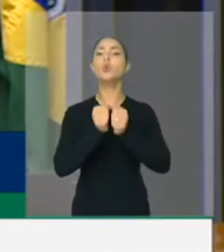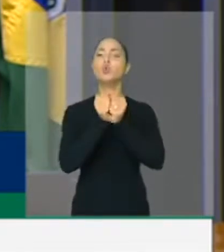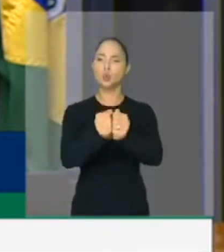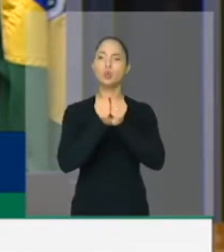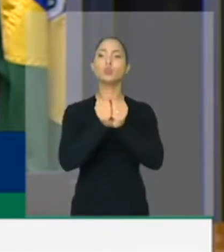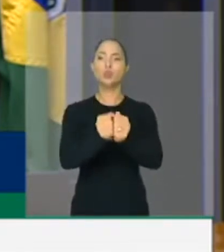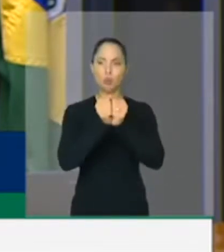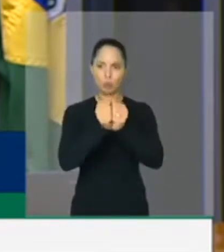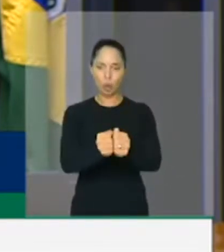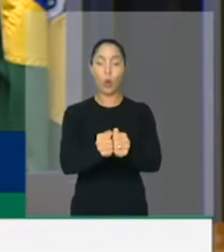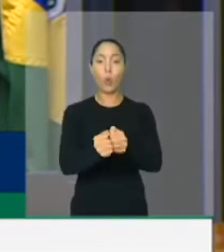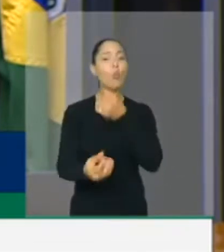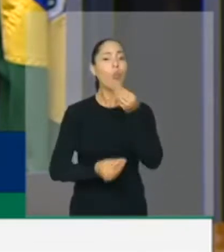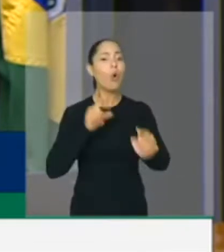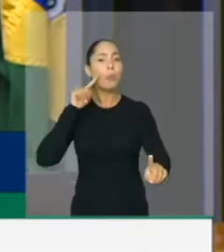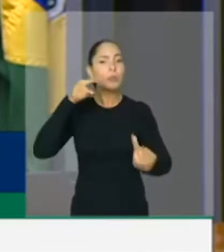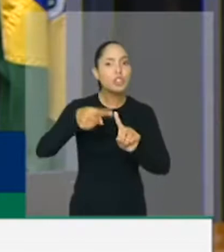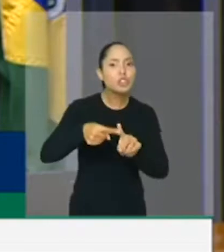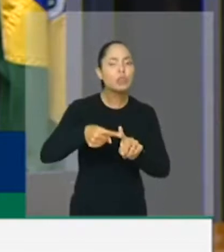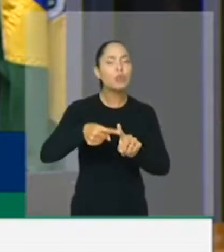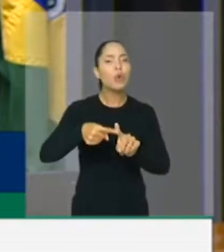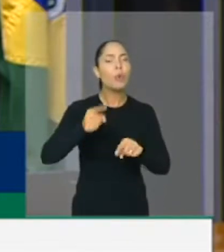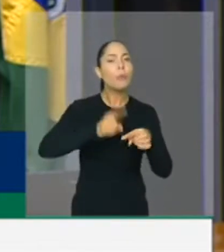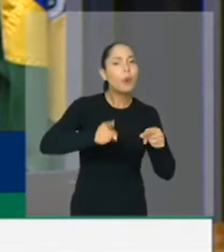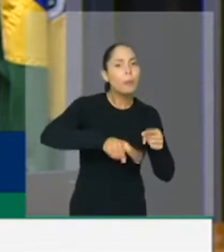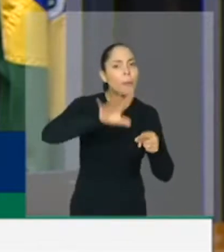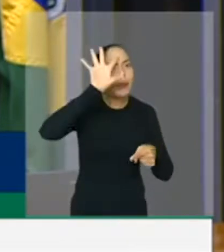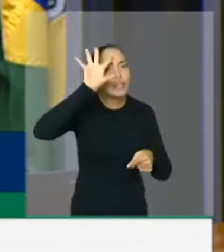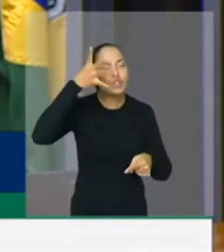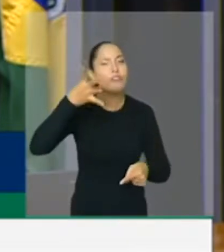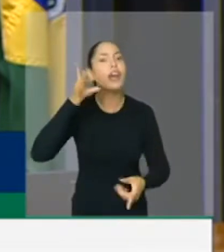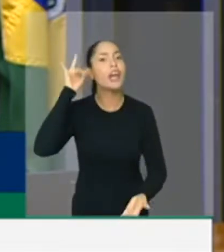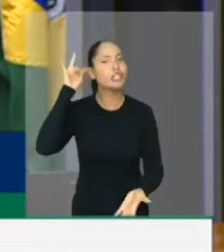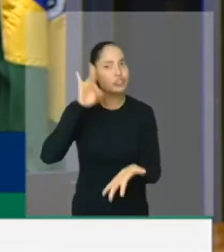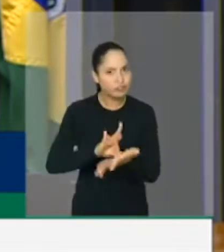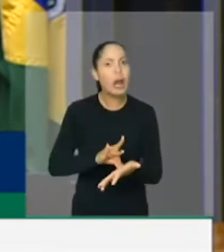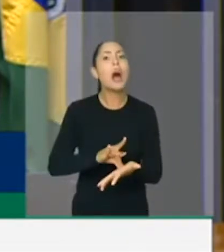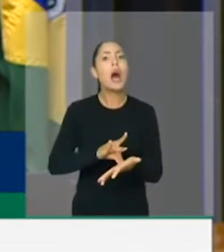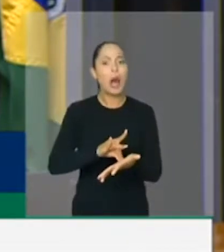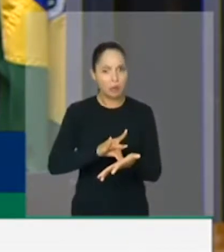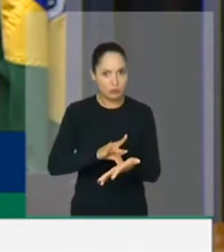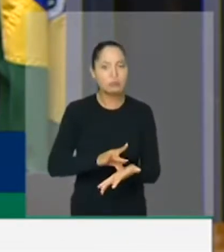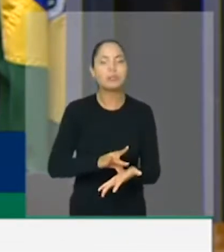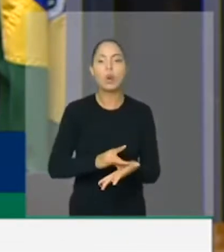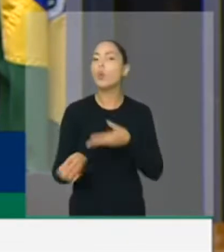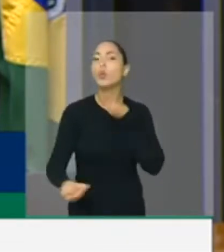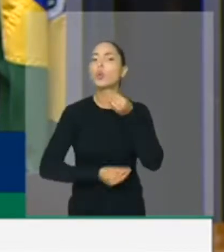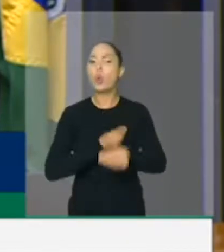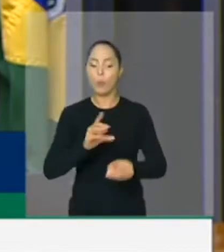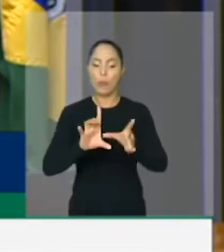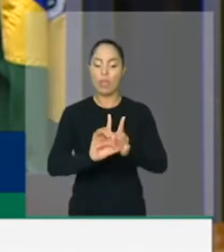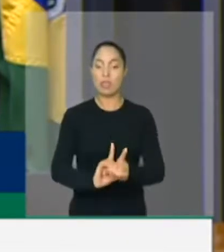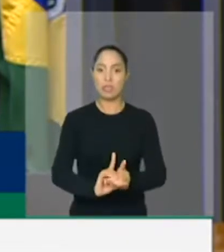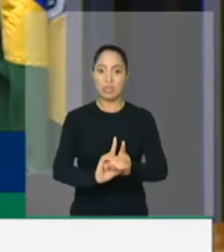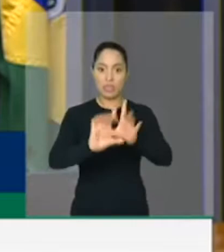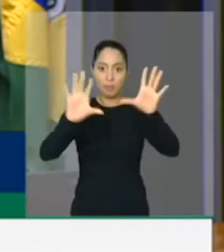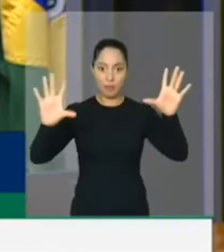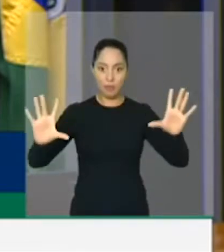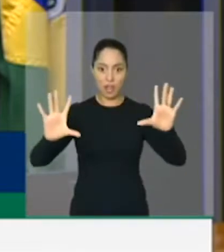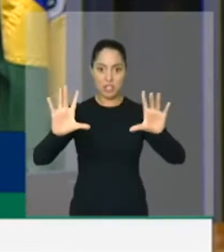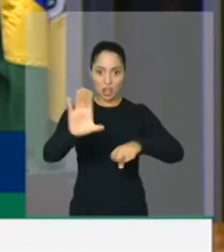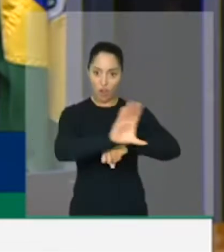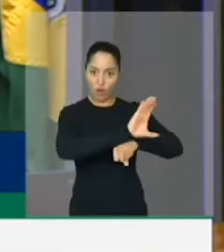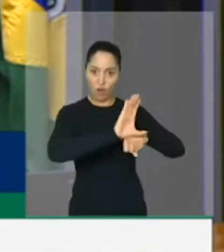devemos construir soluções dialógicas para o fortalecimento da democracia constitucional e